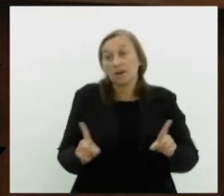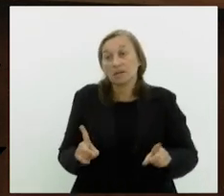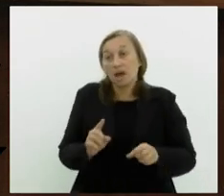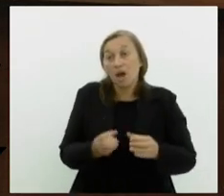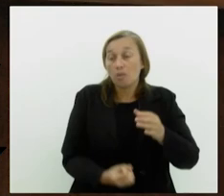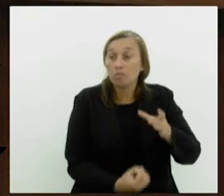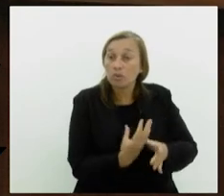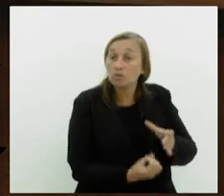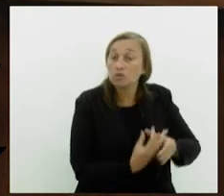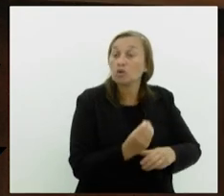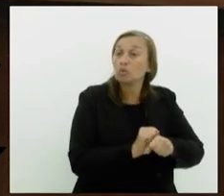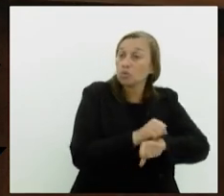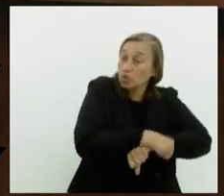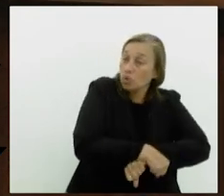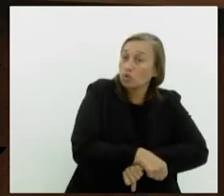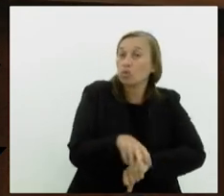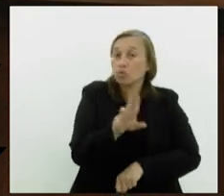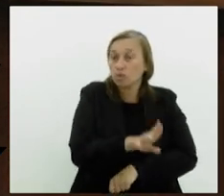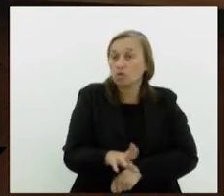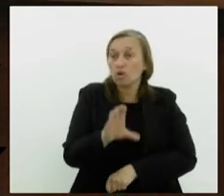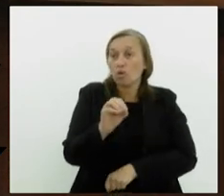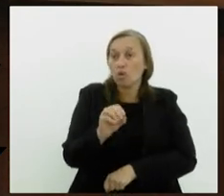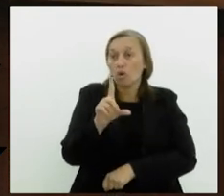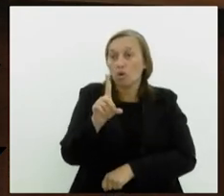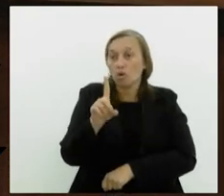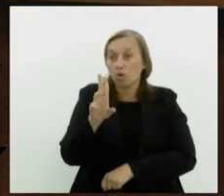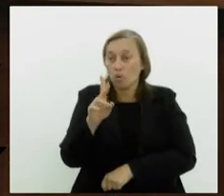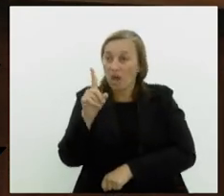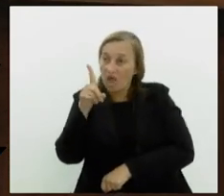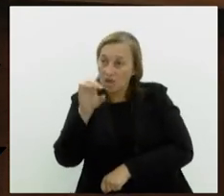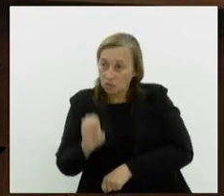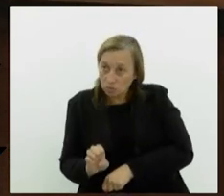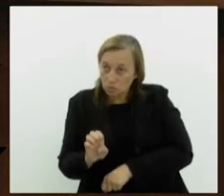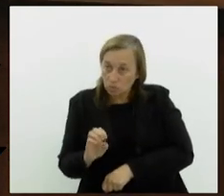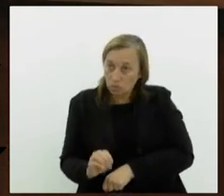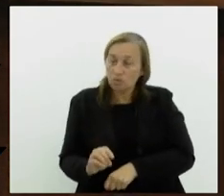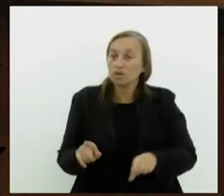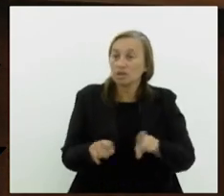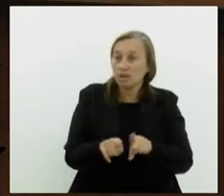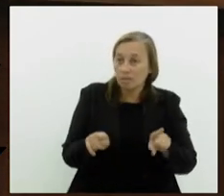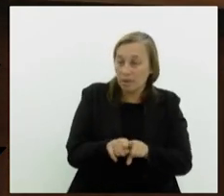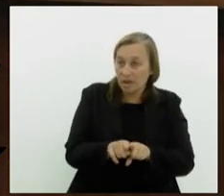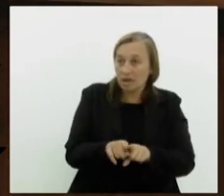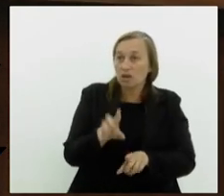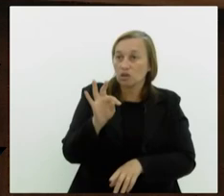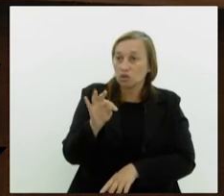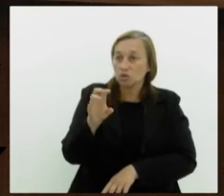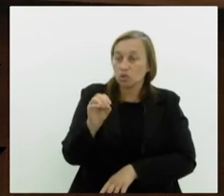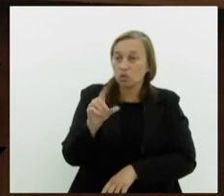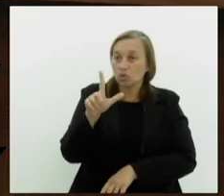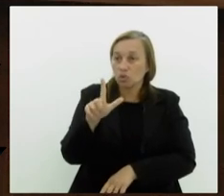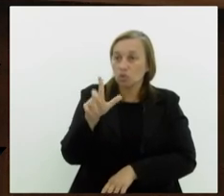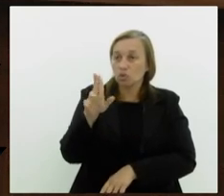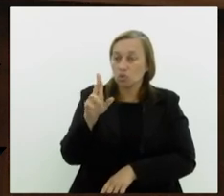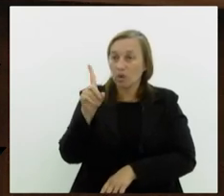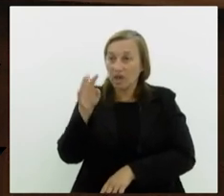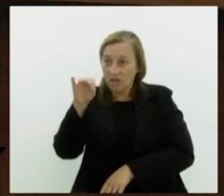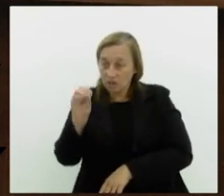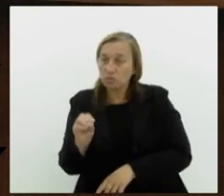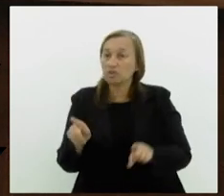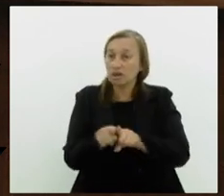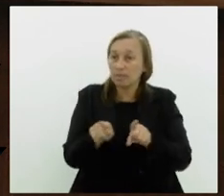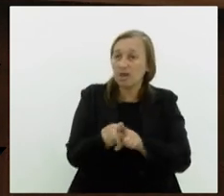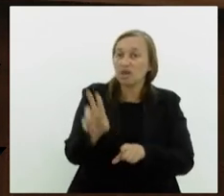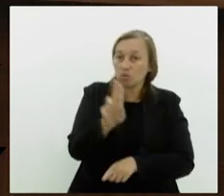é sabido que usa tolueno. A segunda hipótese é que também é usado tolueno para fertilizantes. Então, como houve